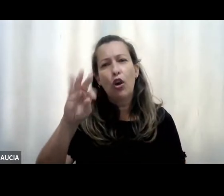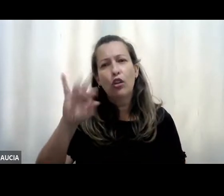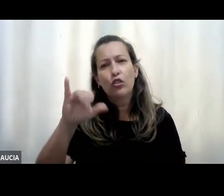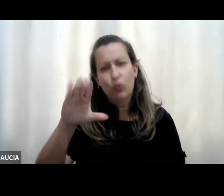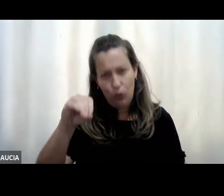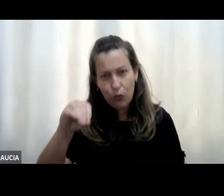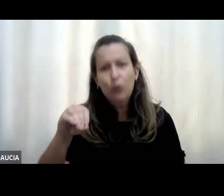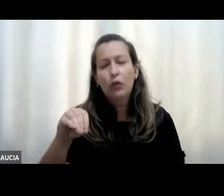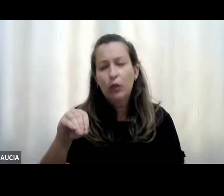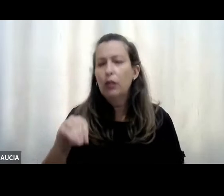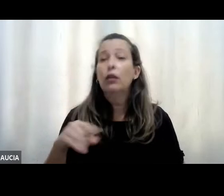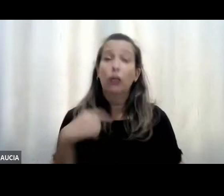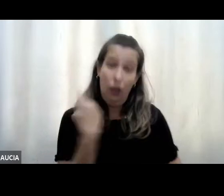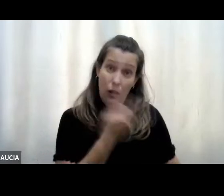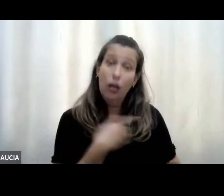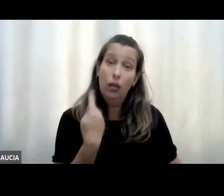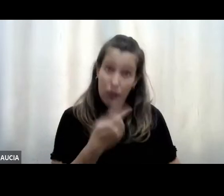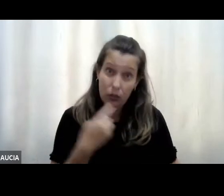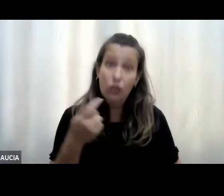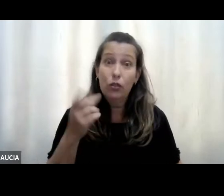gente